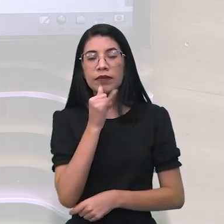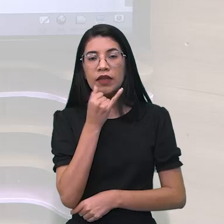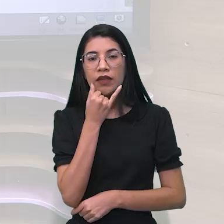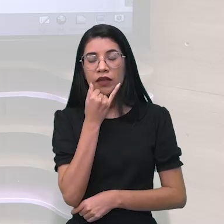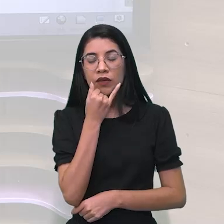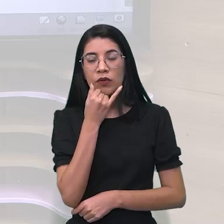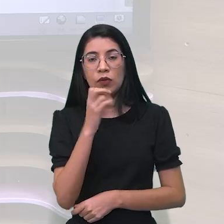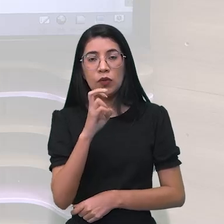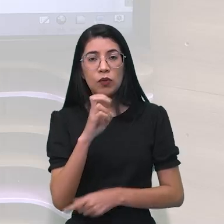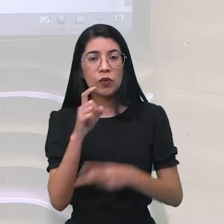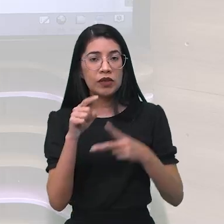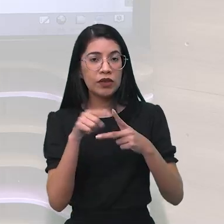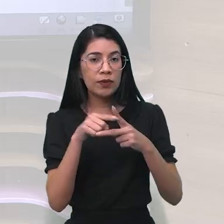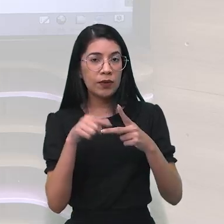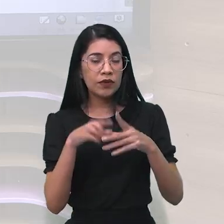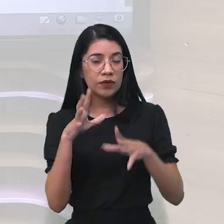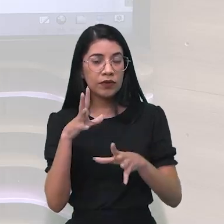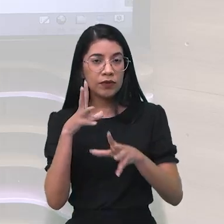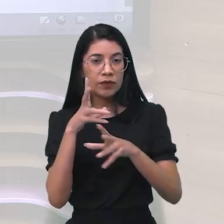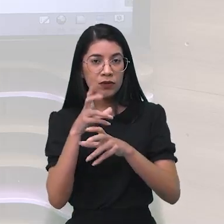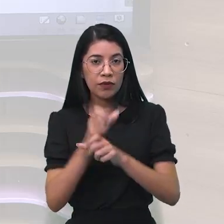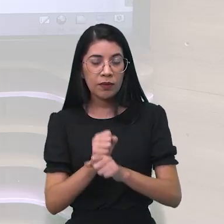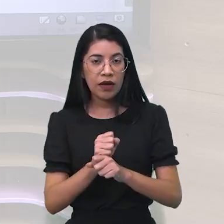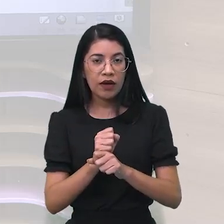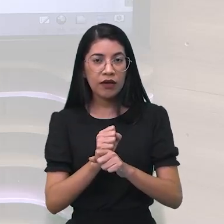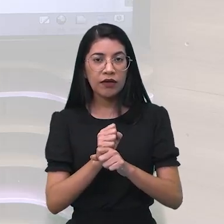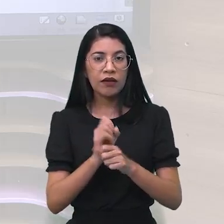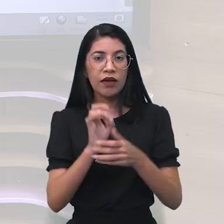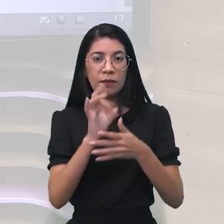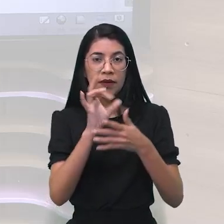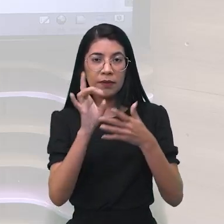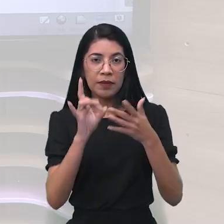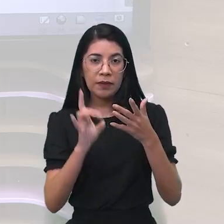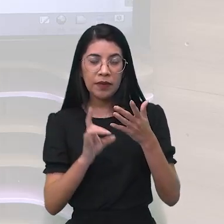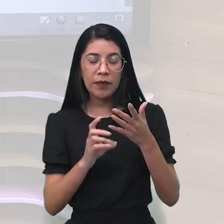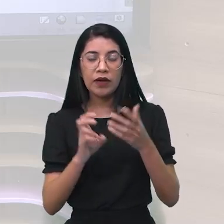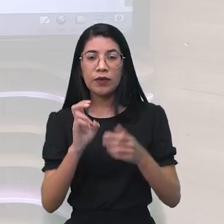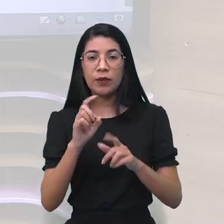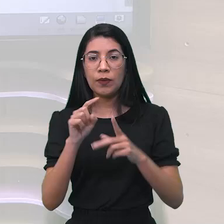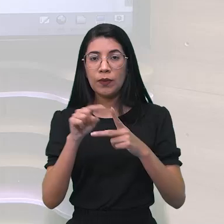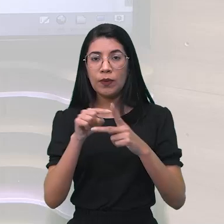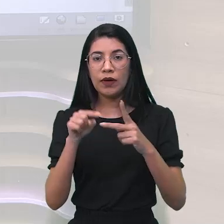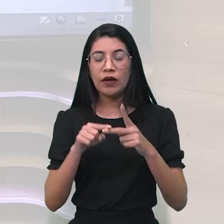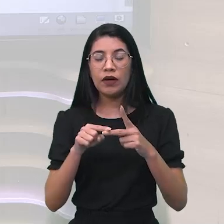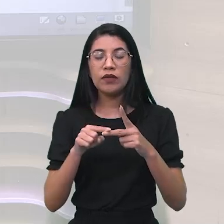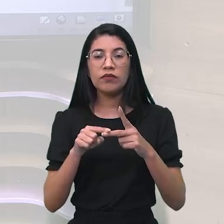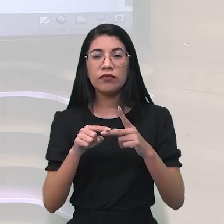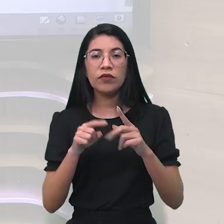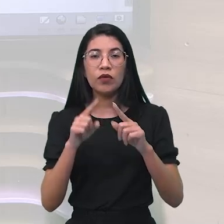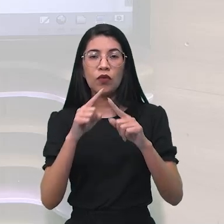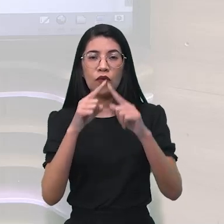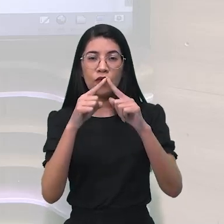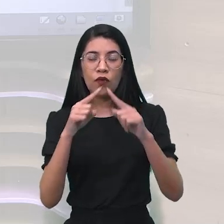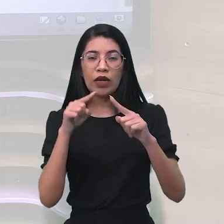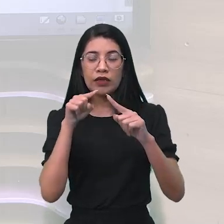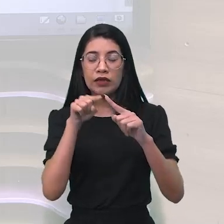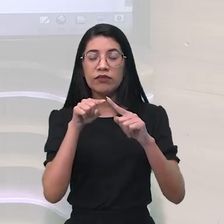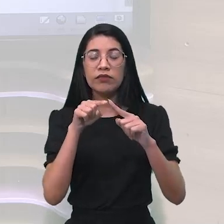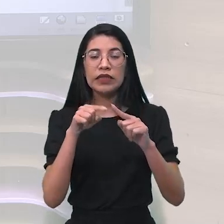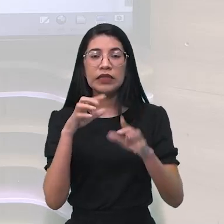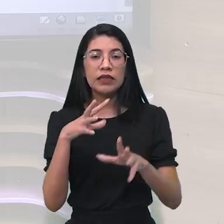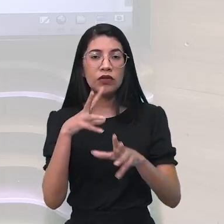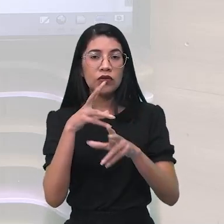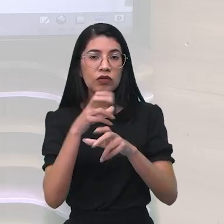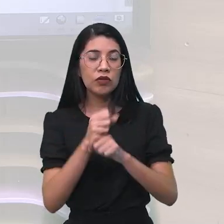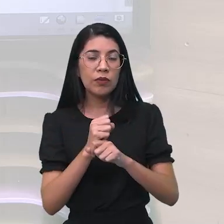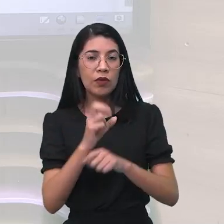os 5 ângulos, tá? Cada ângulo aqui, né, nós temos 5 vértices e cada vértice tem um ângulo. Então, quando eu somar